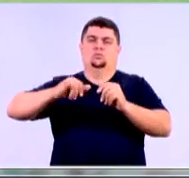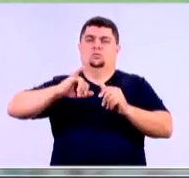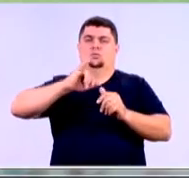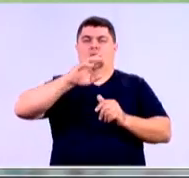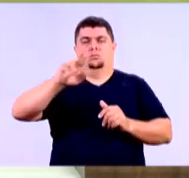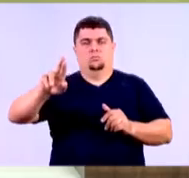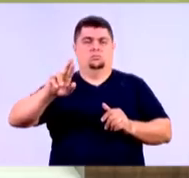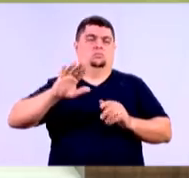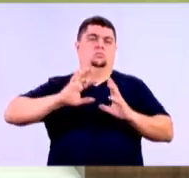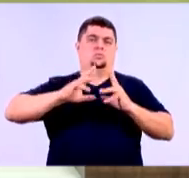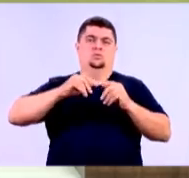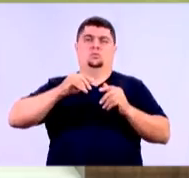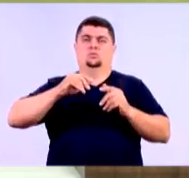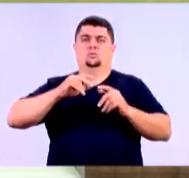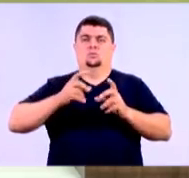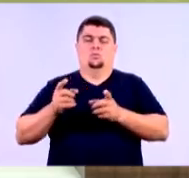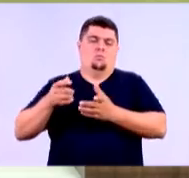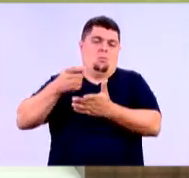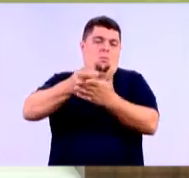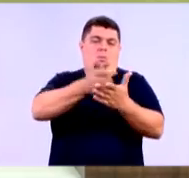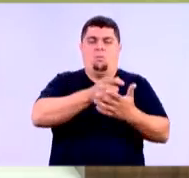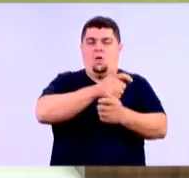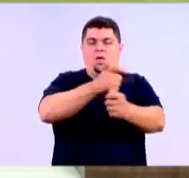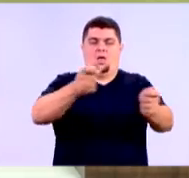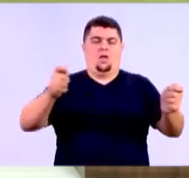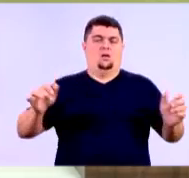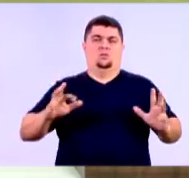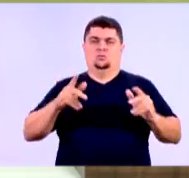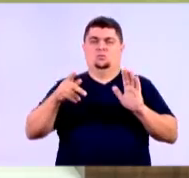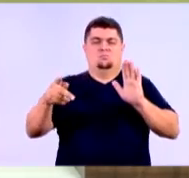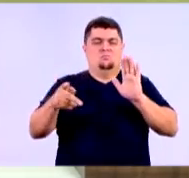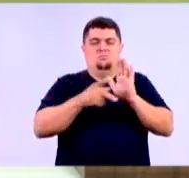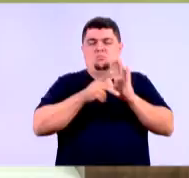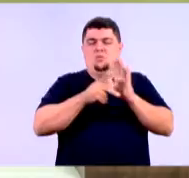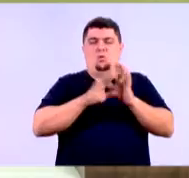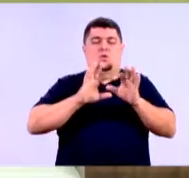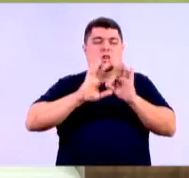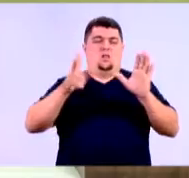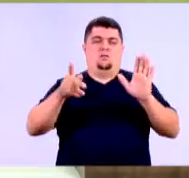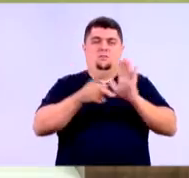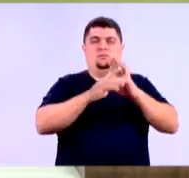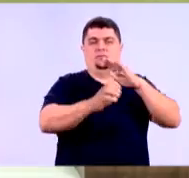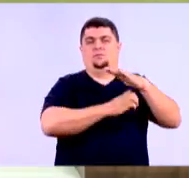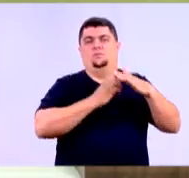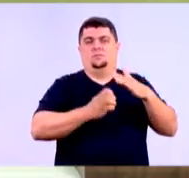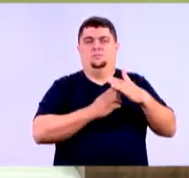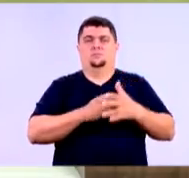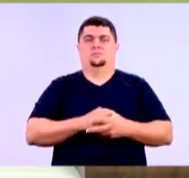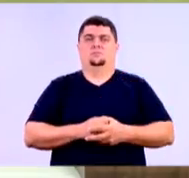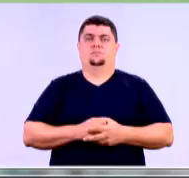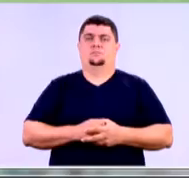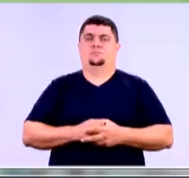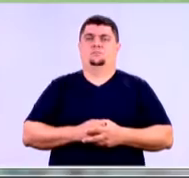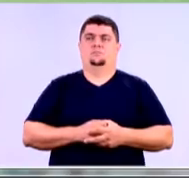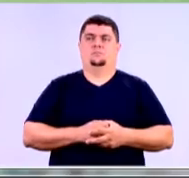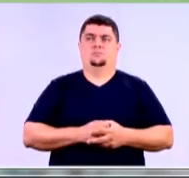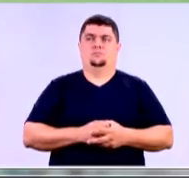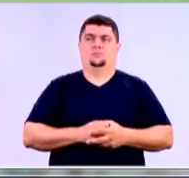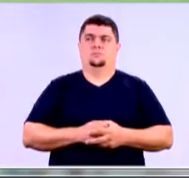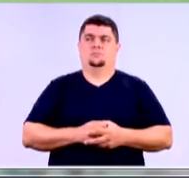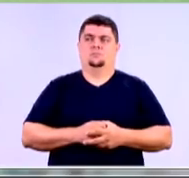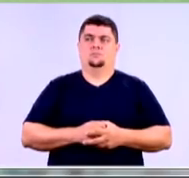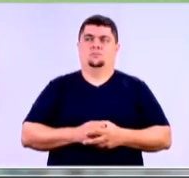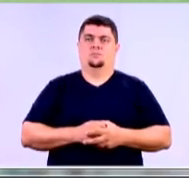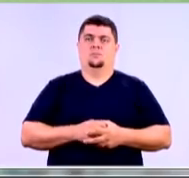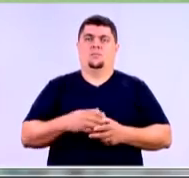renda, todos os custos que essa empresa teve no exercício, uma rentabilidade de 6%. Isso. Vamos falar então do